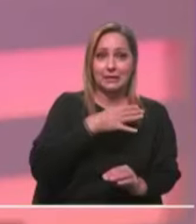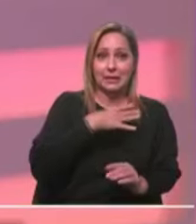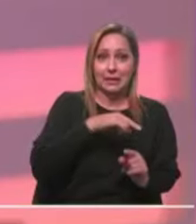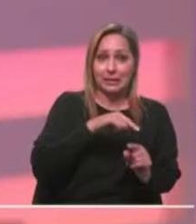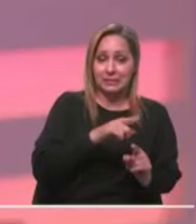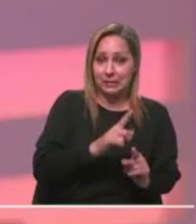eleições temos que lidar com aquilo